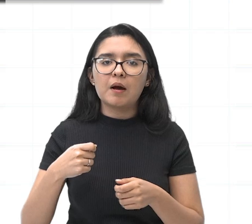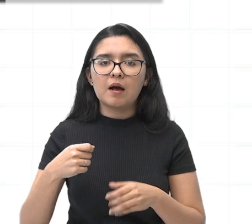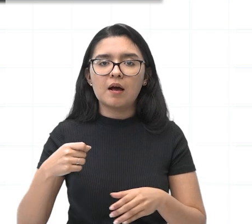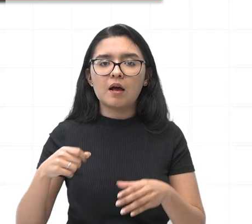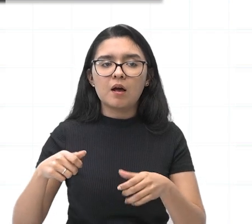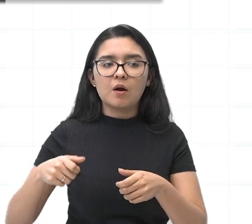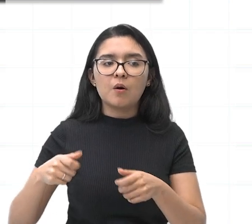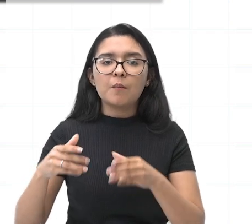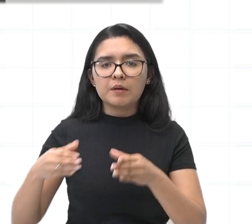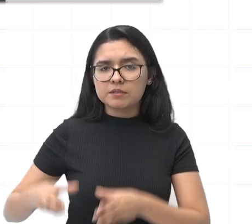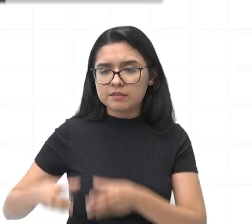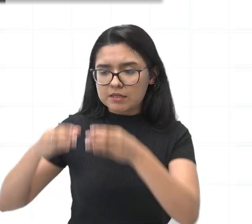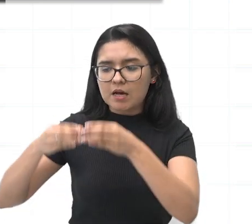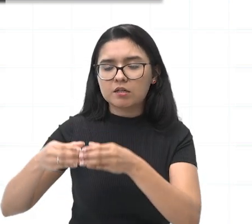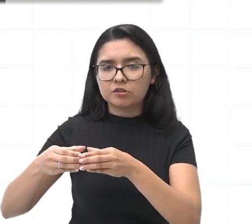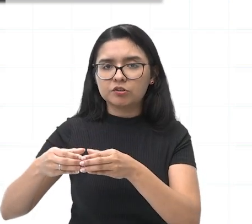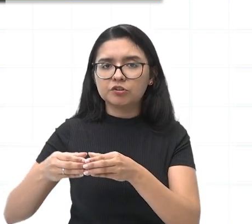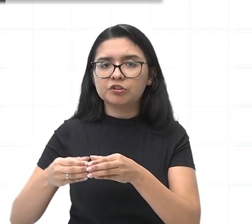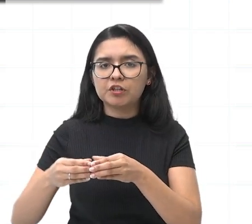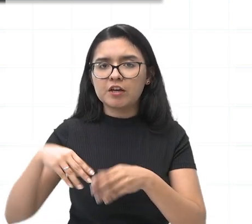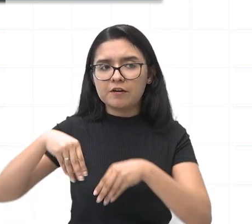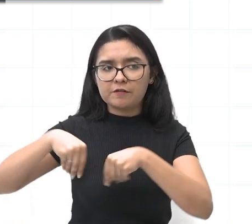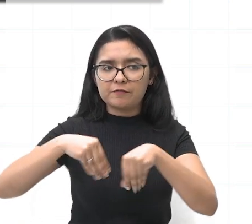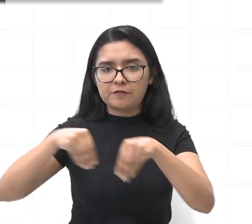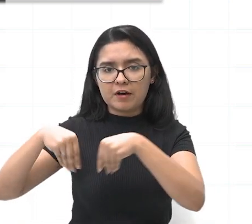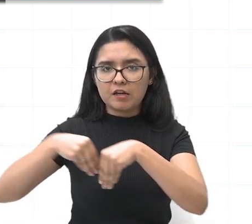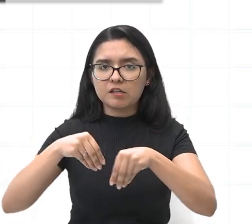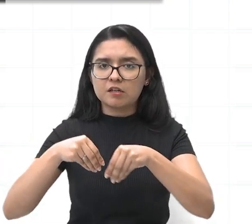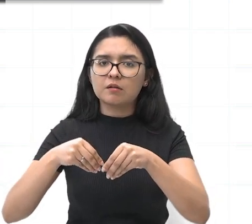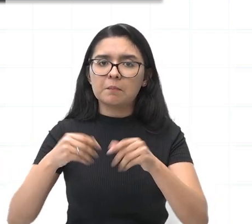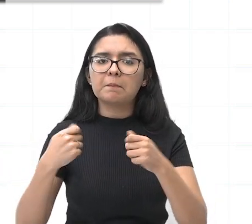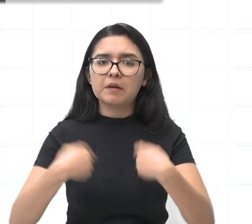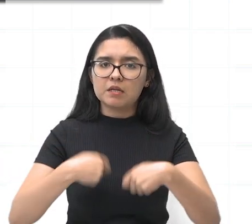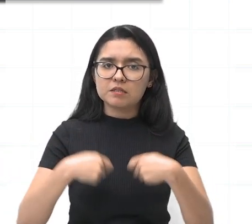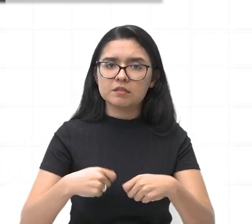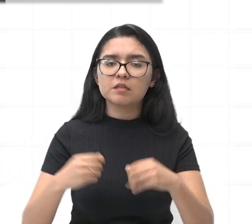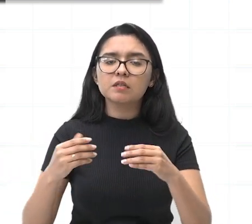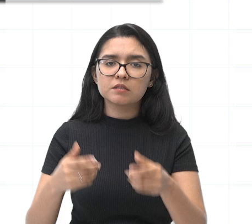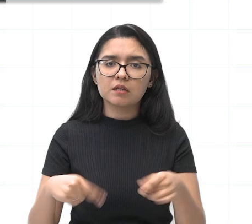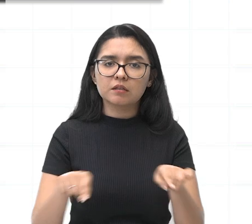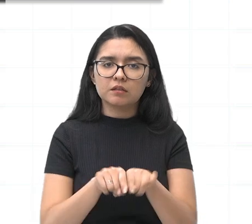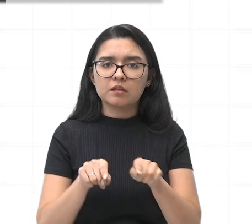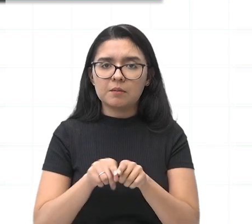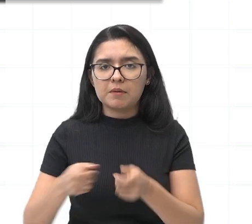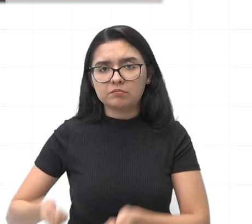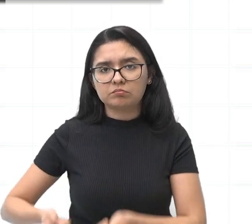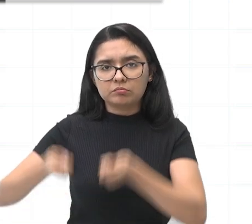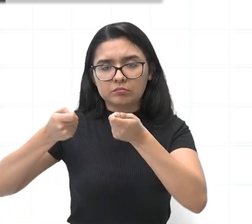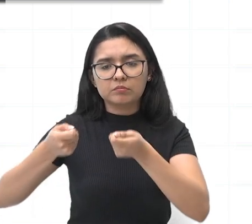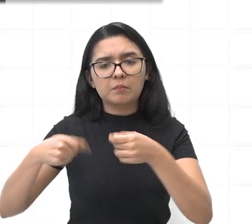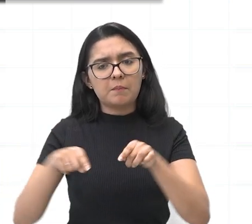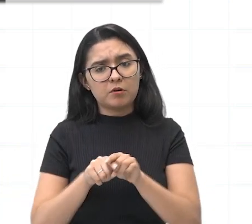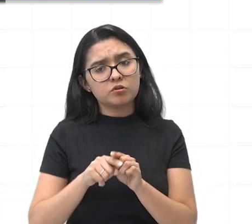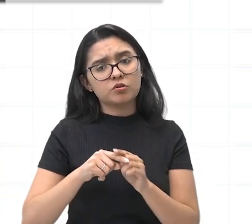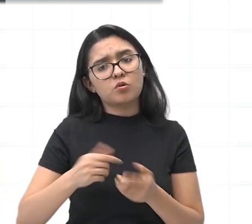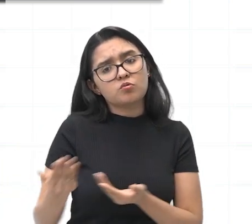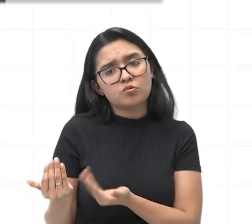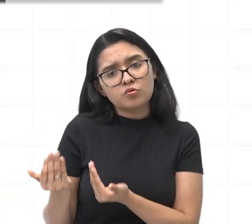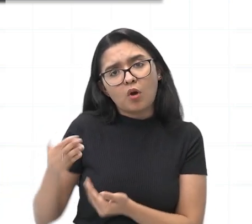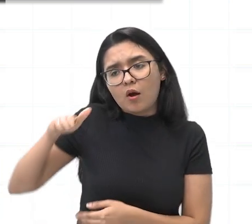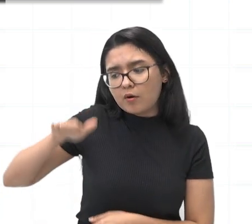mesmo 1 quilo de farinha, dependendo do seu biotipo corporal, do seu tamanho. Você pode ser um jovem pequeno,